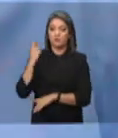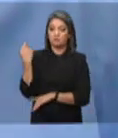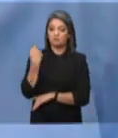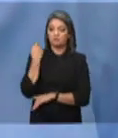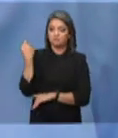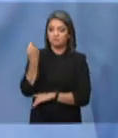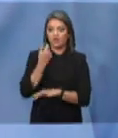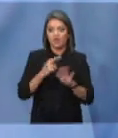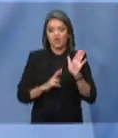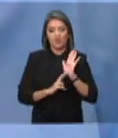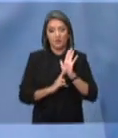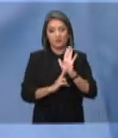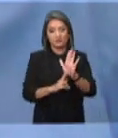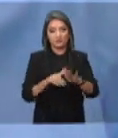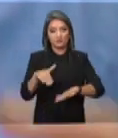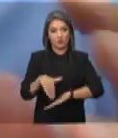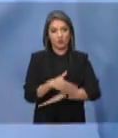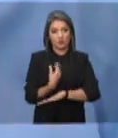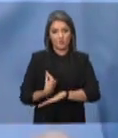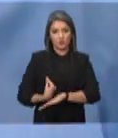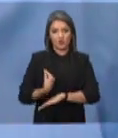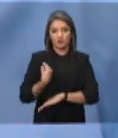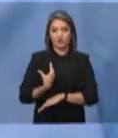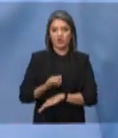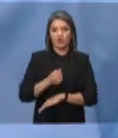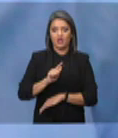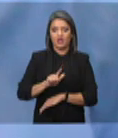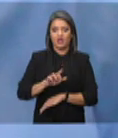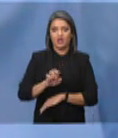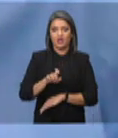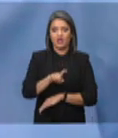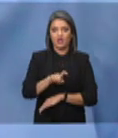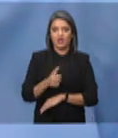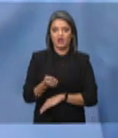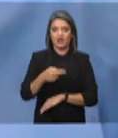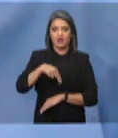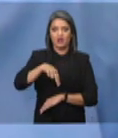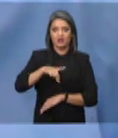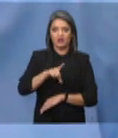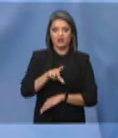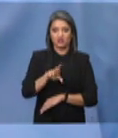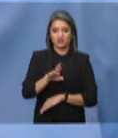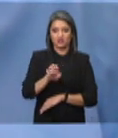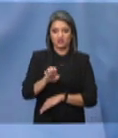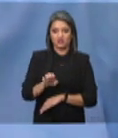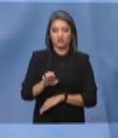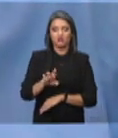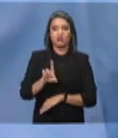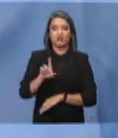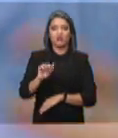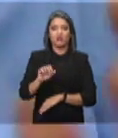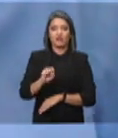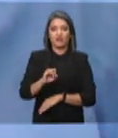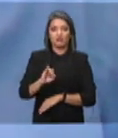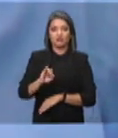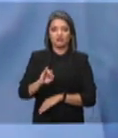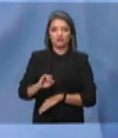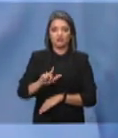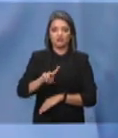morador em situação de Rua Alexandre da Silva português com z no final